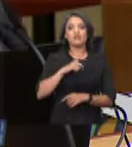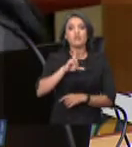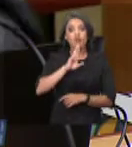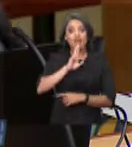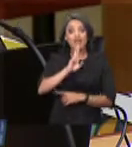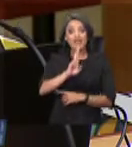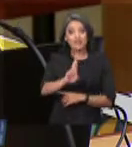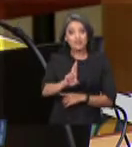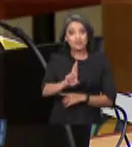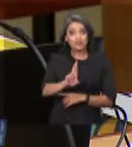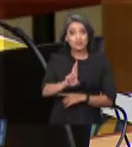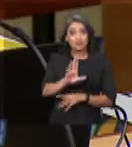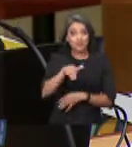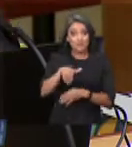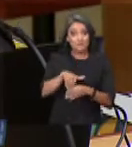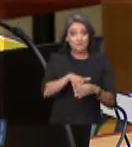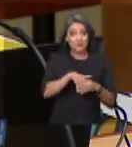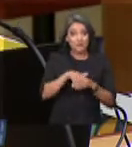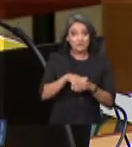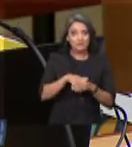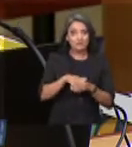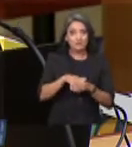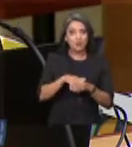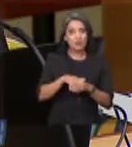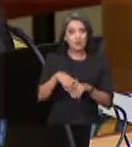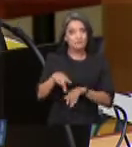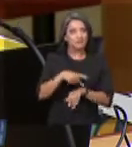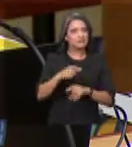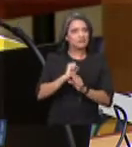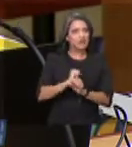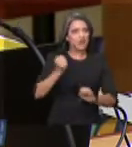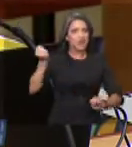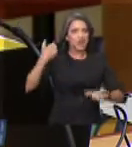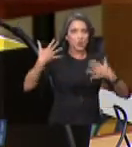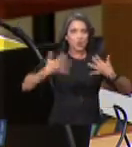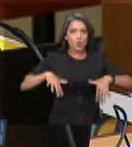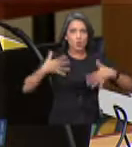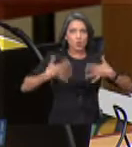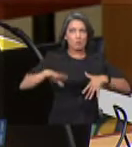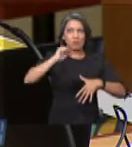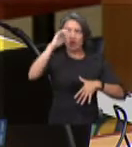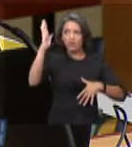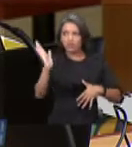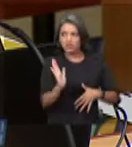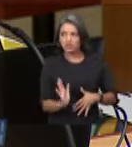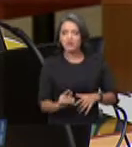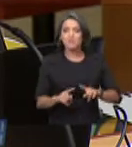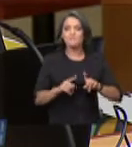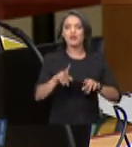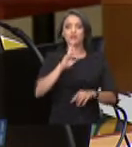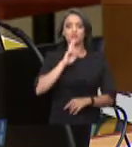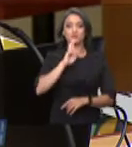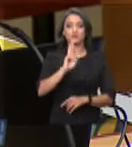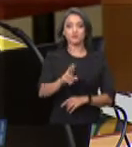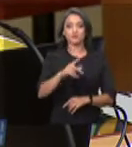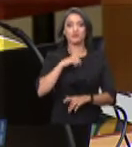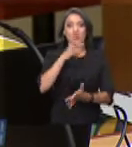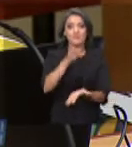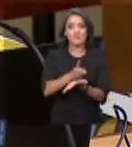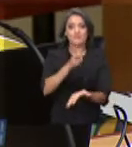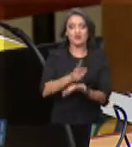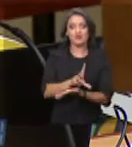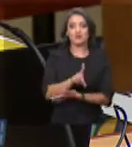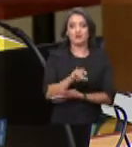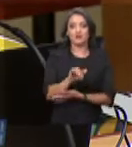das eleições Gerais num país Continental como o Brasil proclama o resultado das eleições no